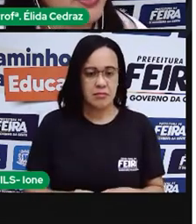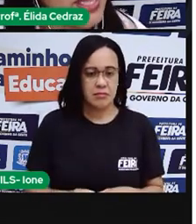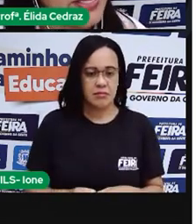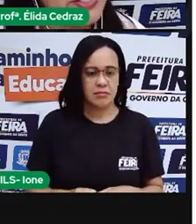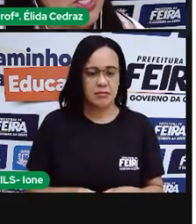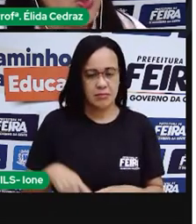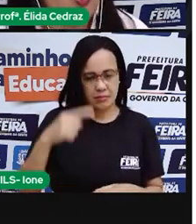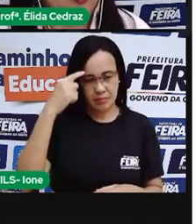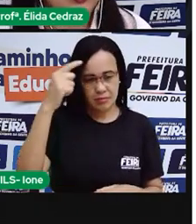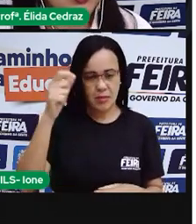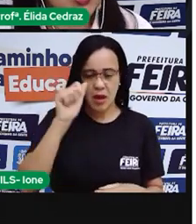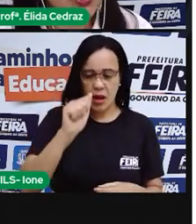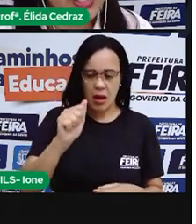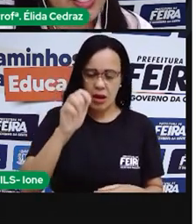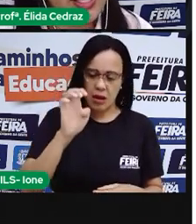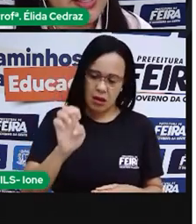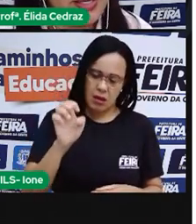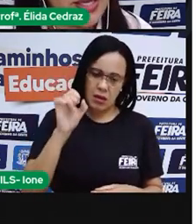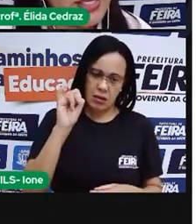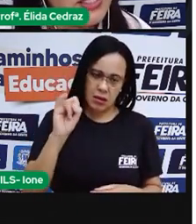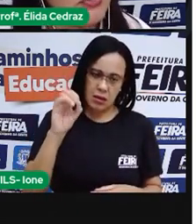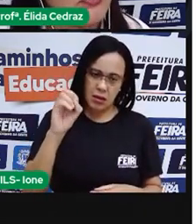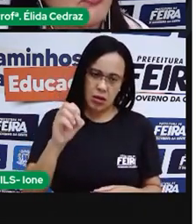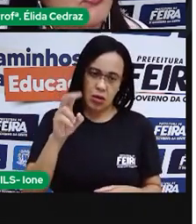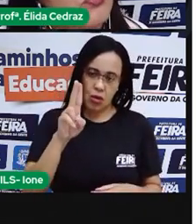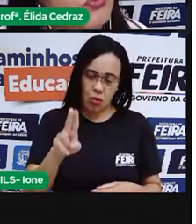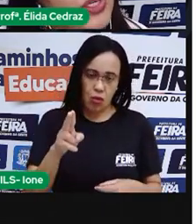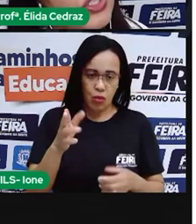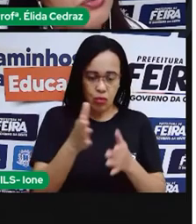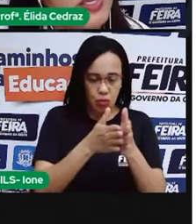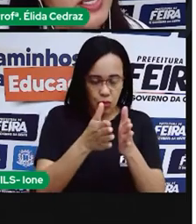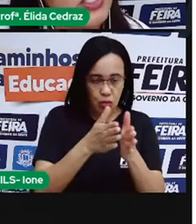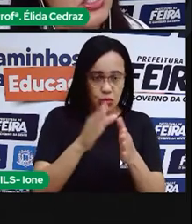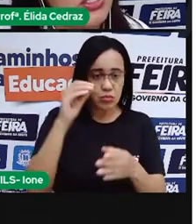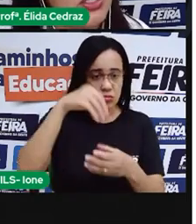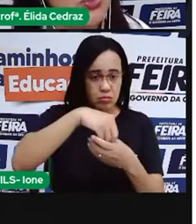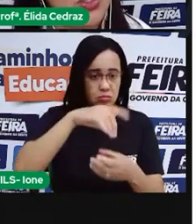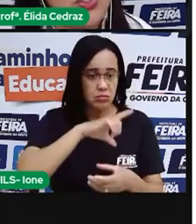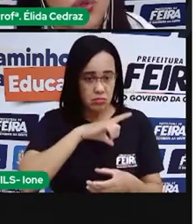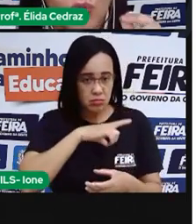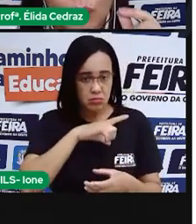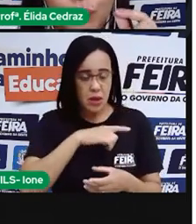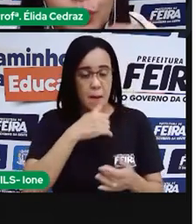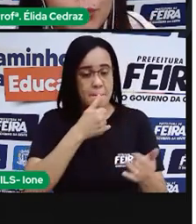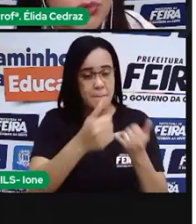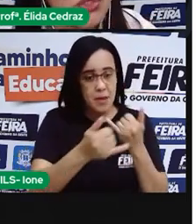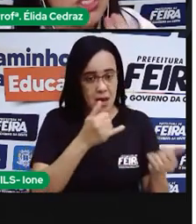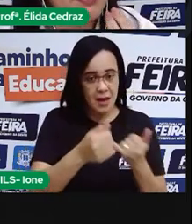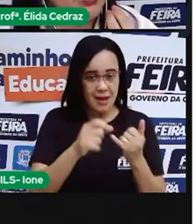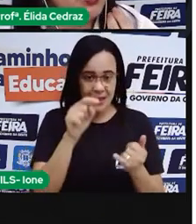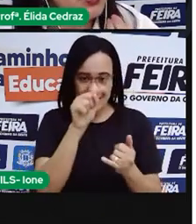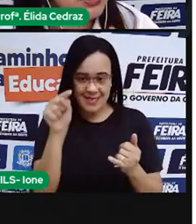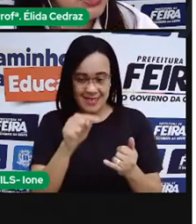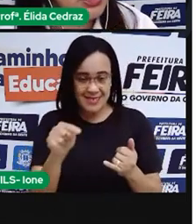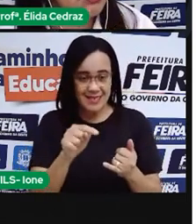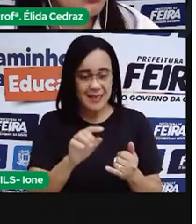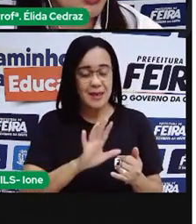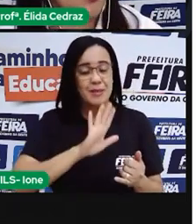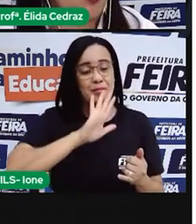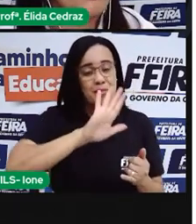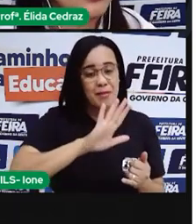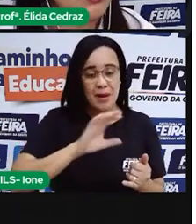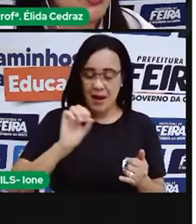as vogais, o som da letra S foi diferente. Nós ouvimos e